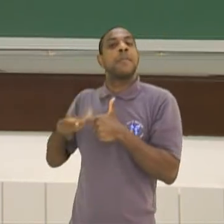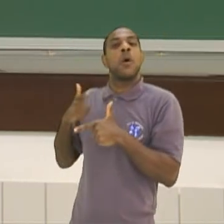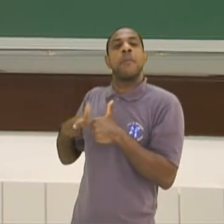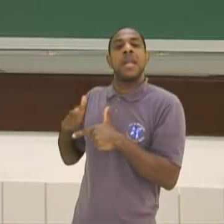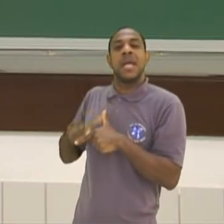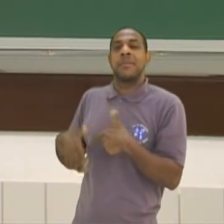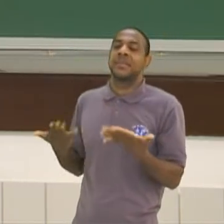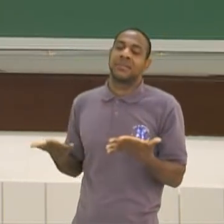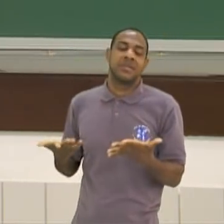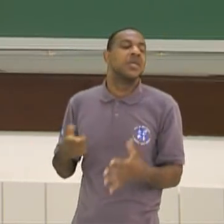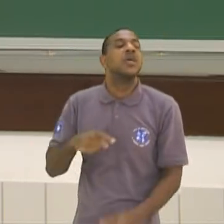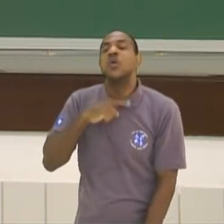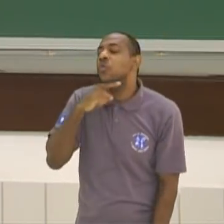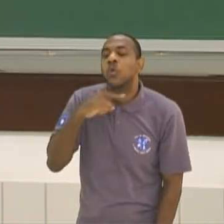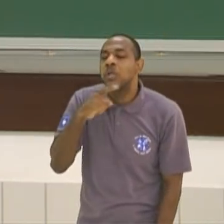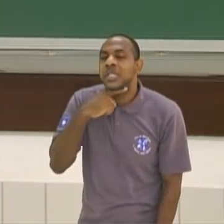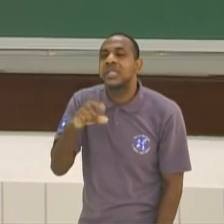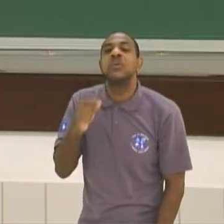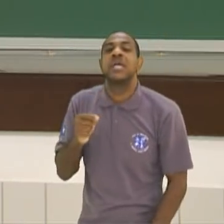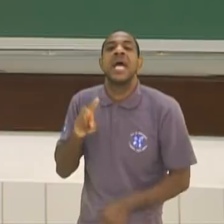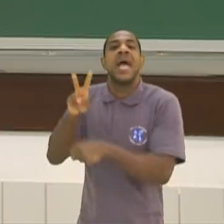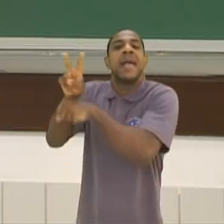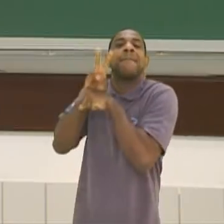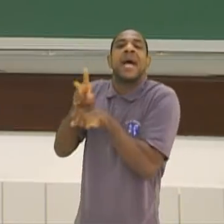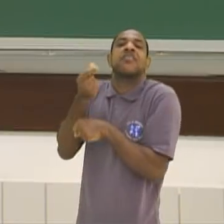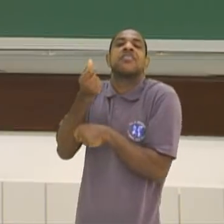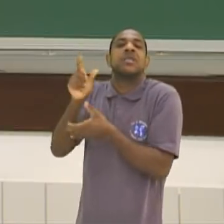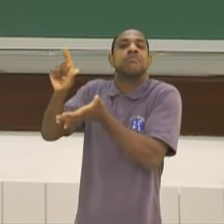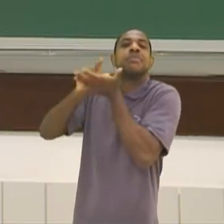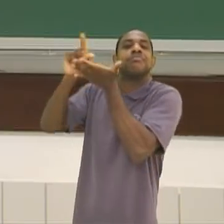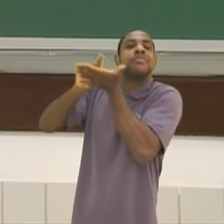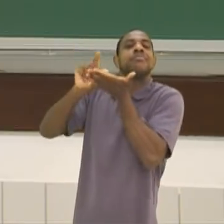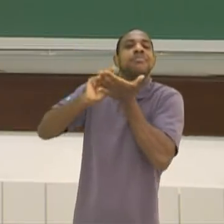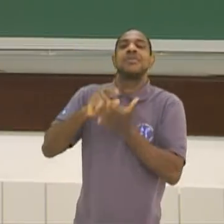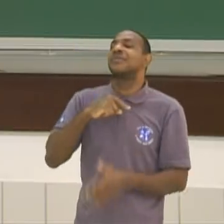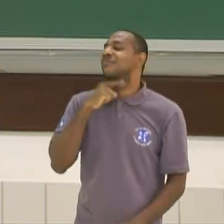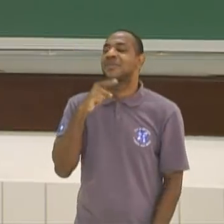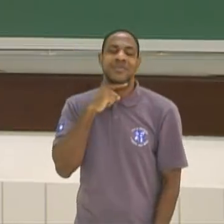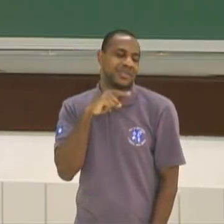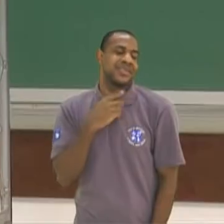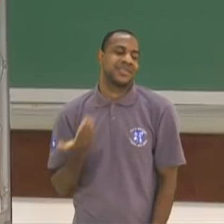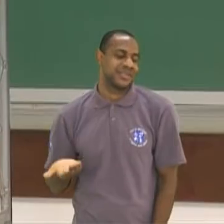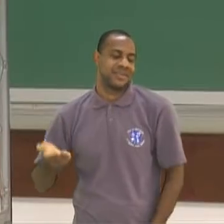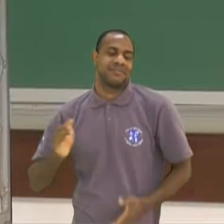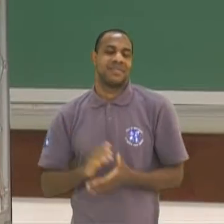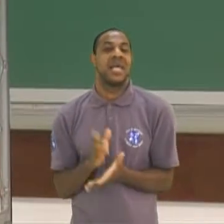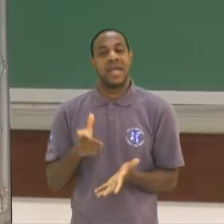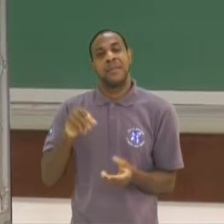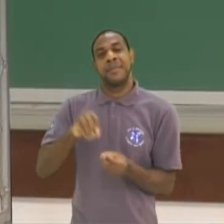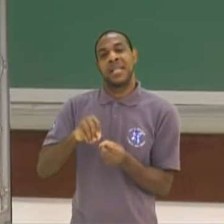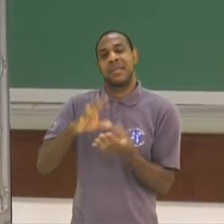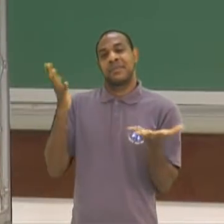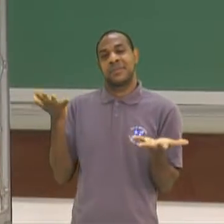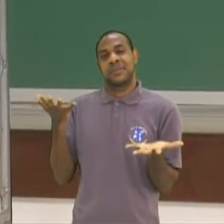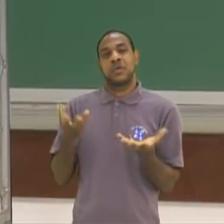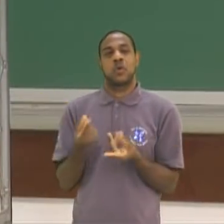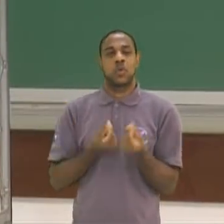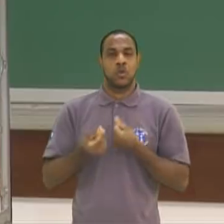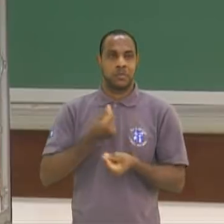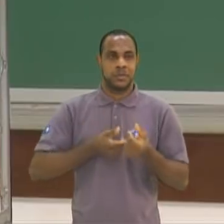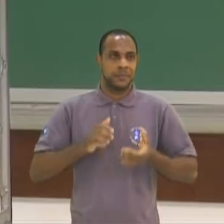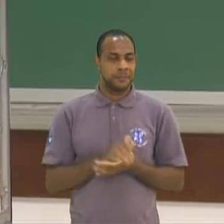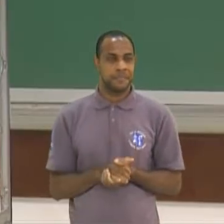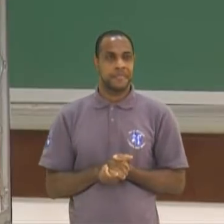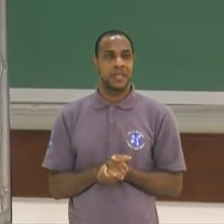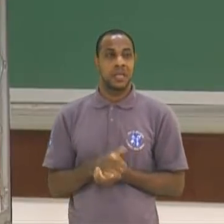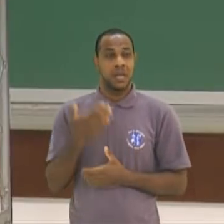os mesmos resultados do milagre econômico que ele havia conseguido antes. Você lembra